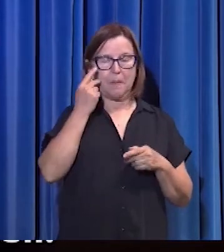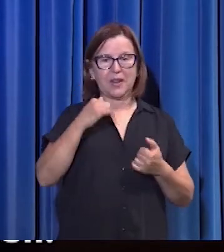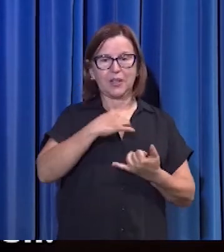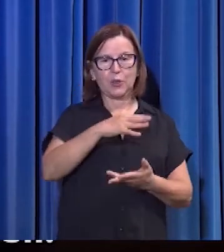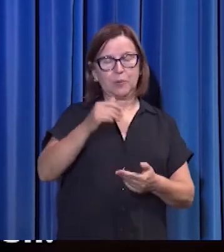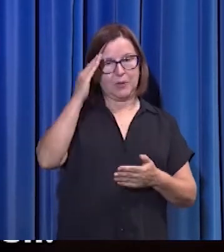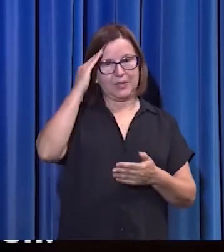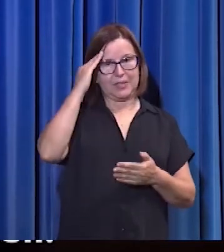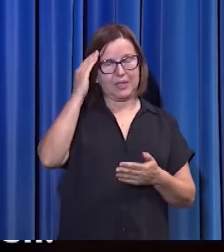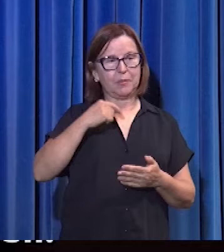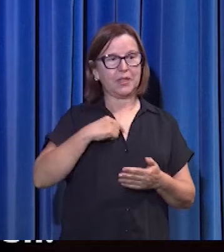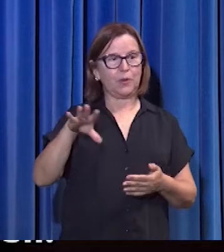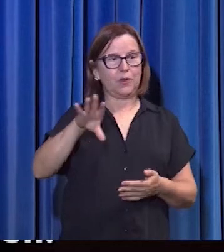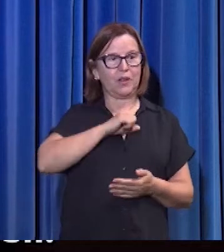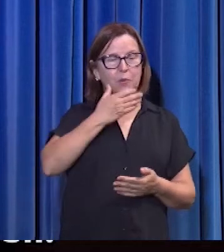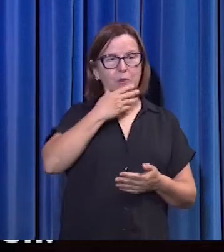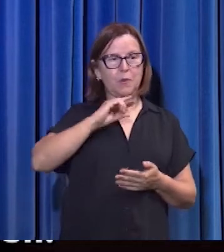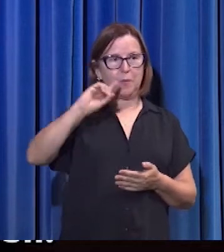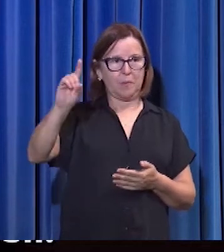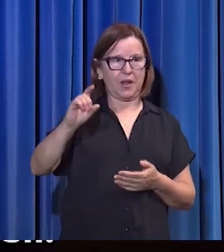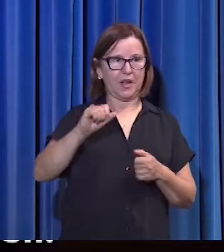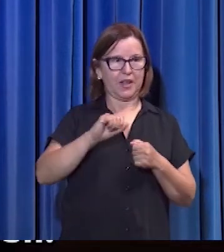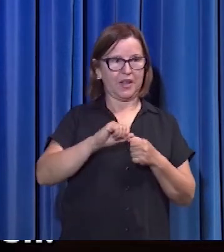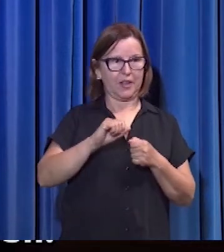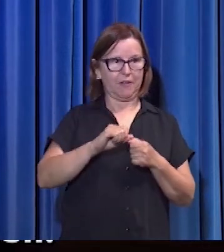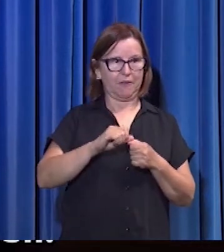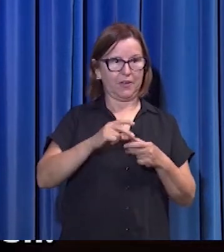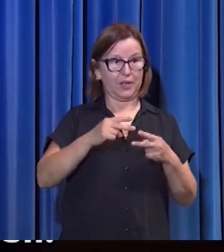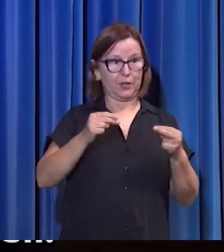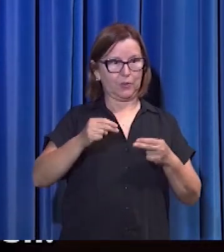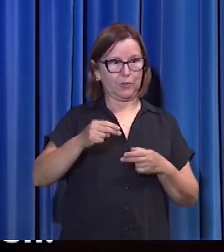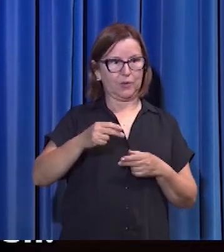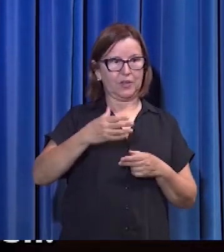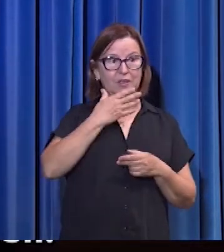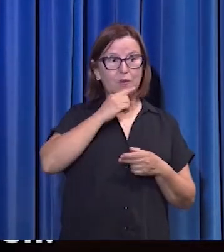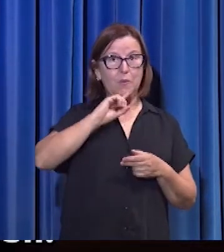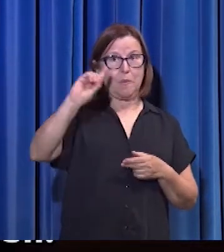ordenou. Levantai-vos, vamos-nos daqui.